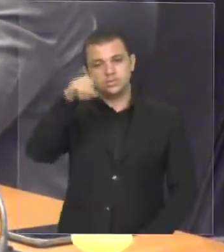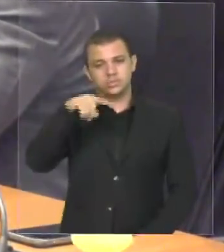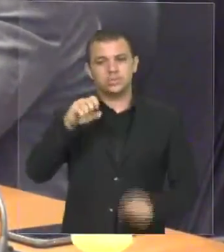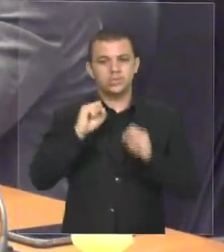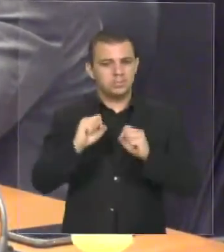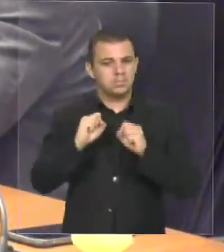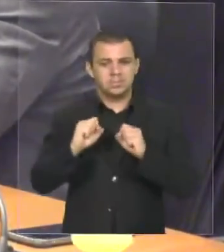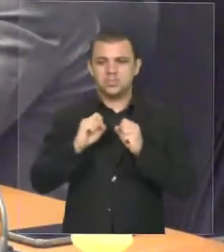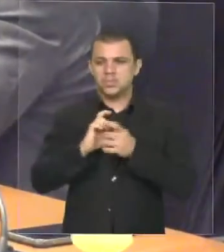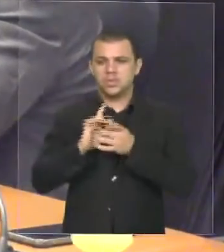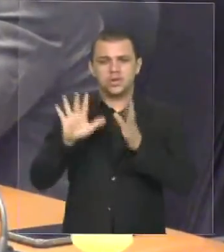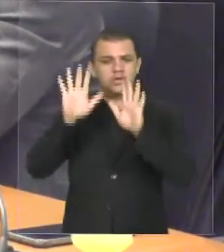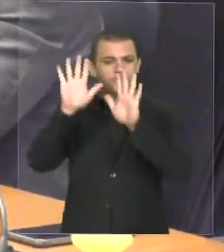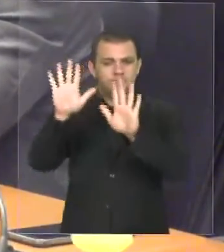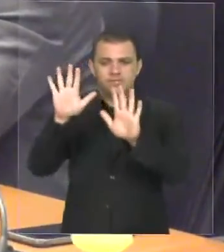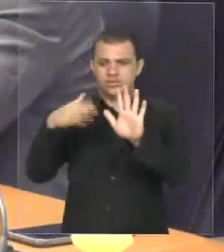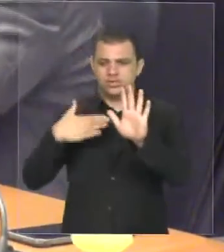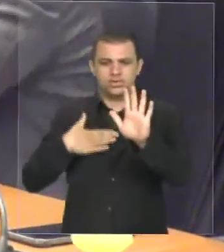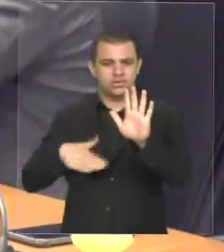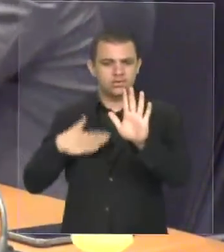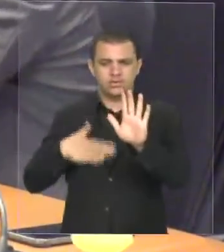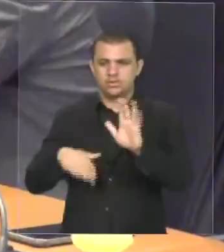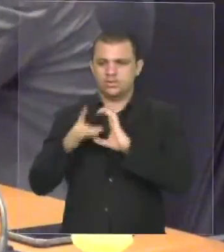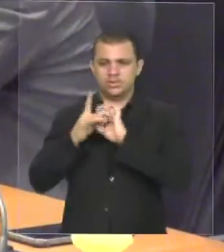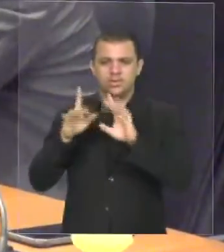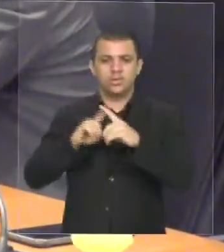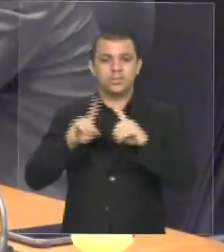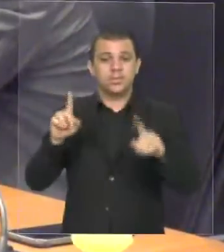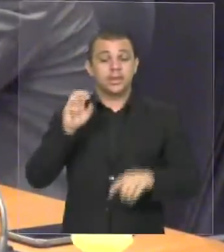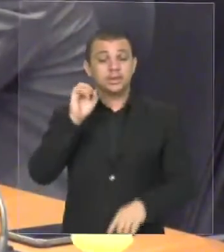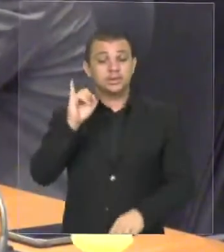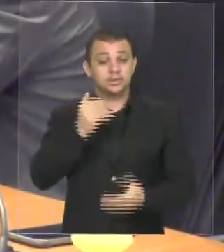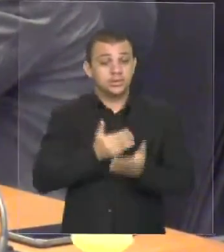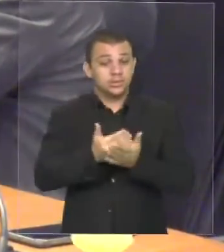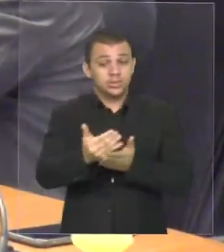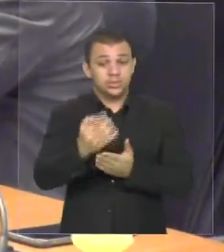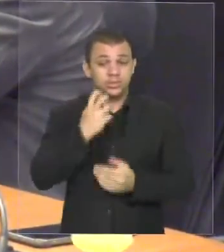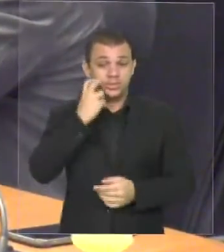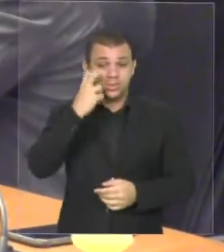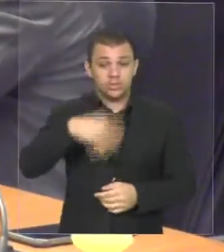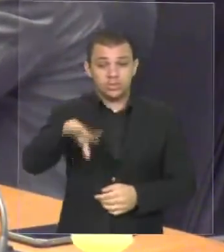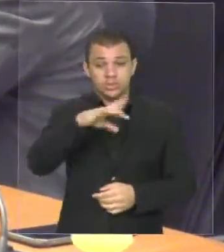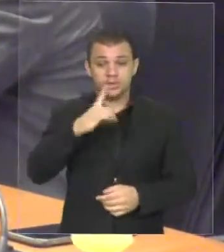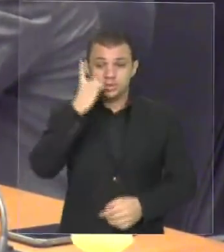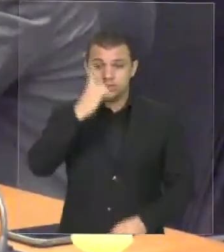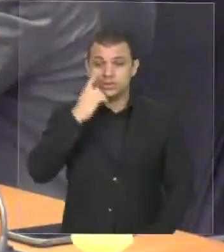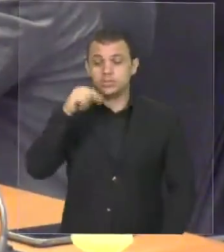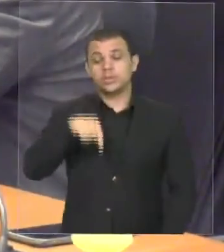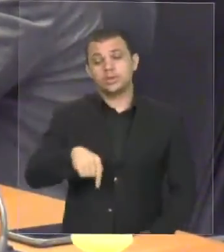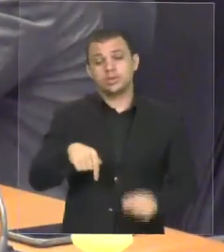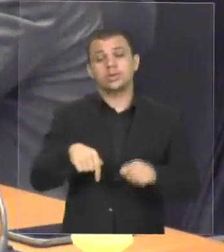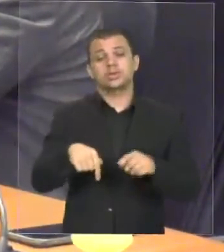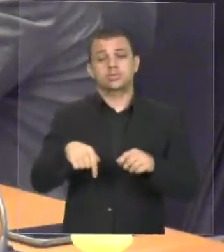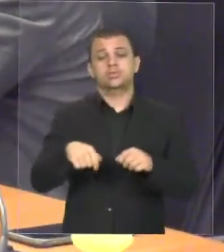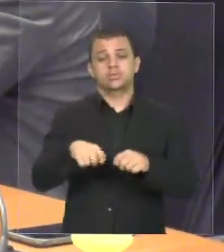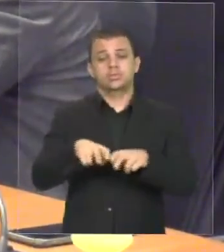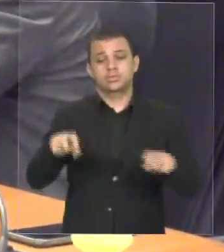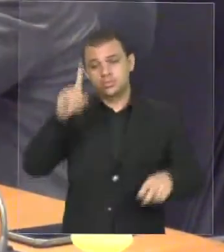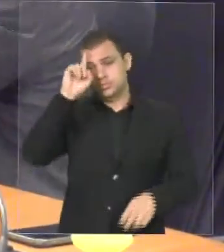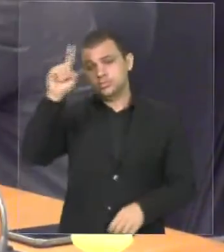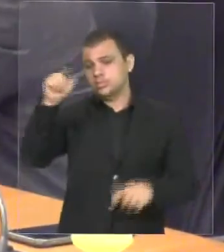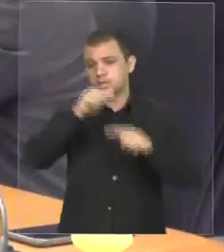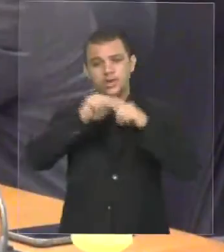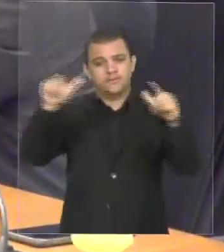Vocês podem ficar aí. Agora, se começarem a constranger deputados, infelizmente esta mesa vai ser obrigada a esvaziar a galeria. Senhor